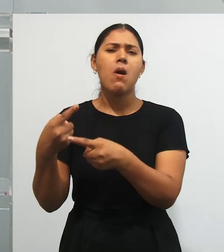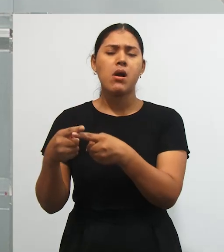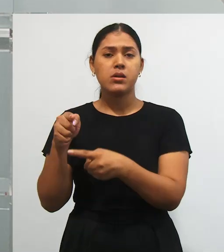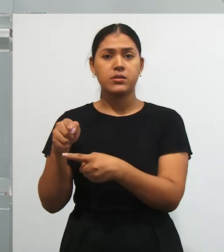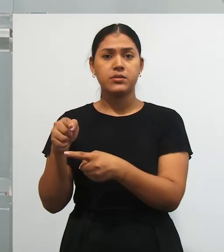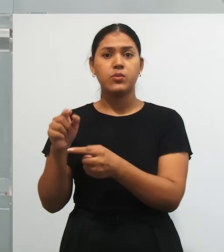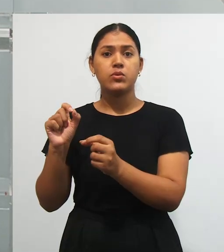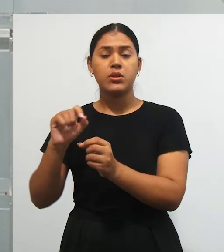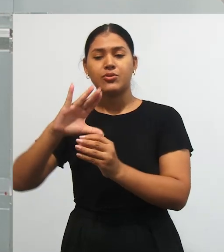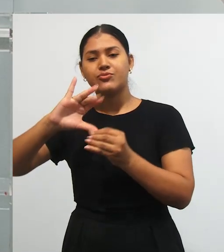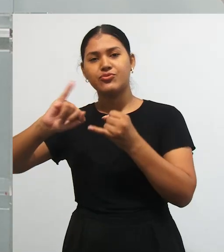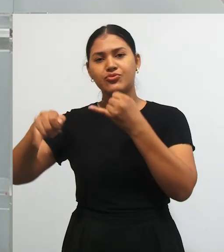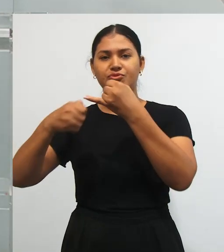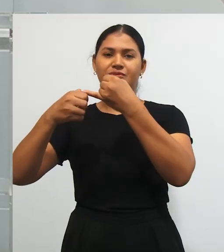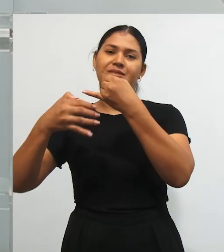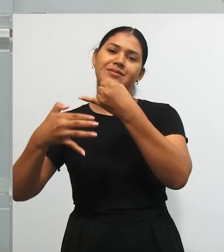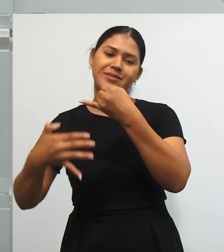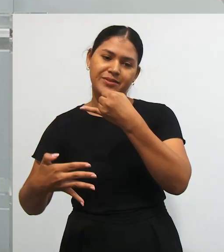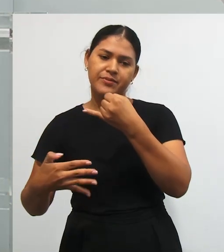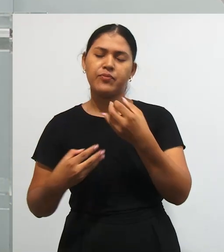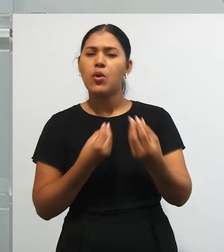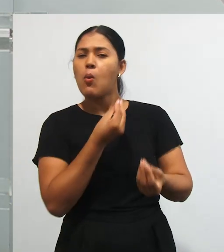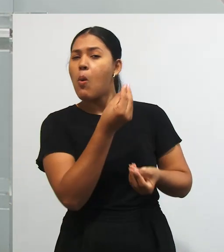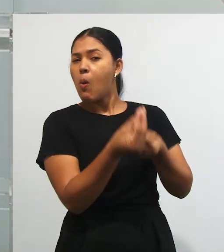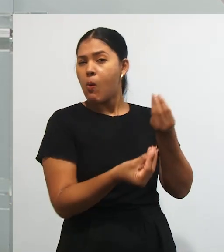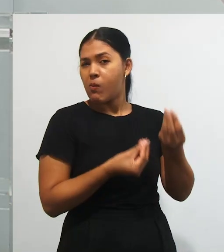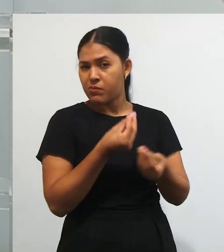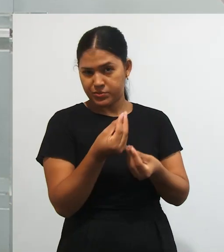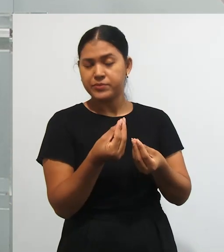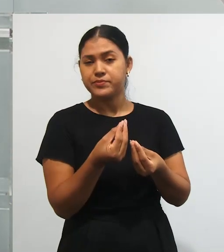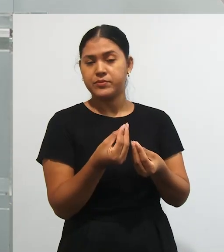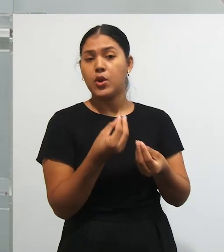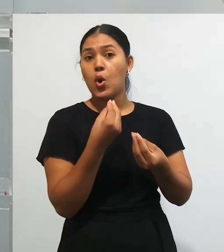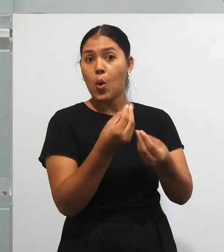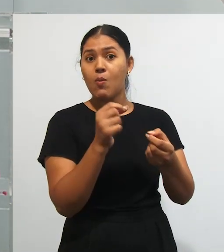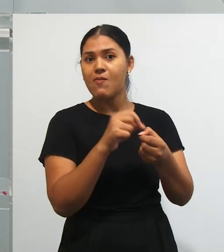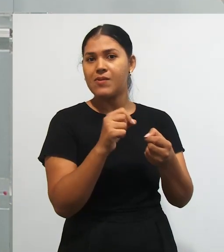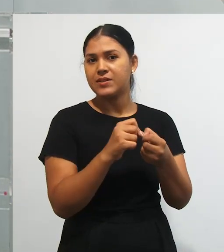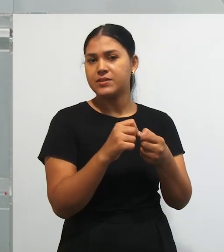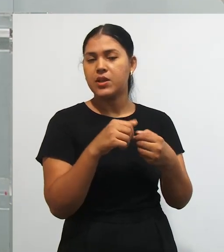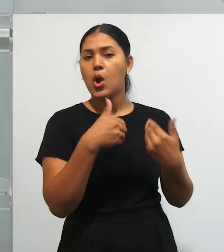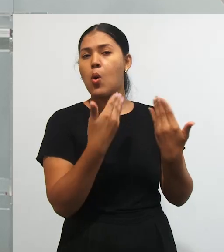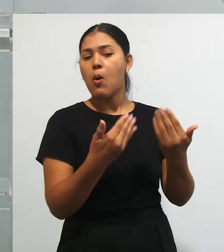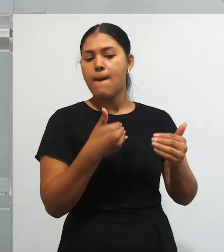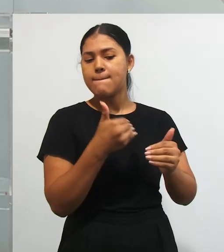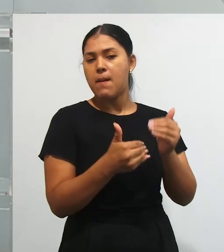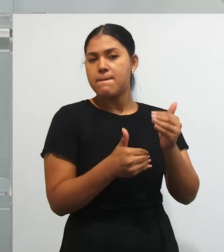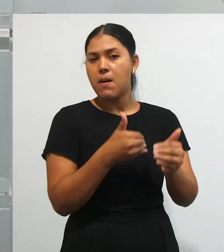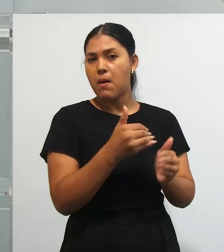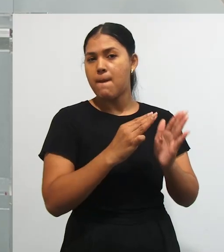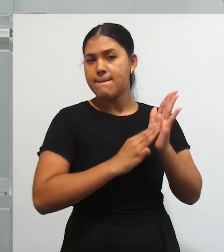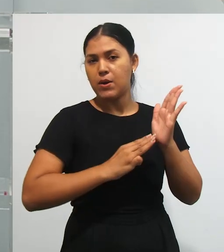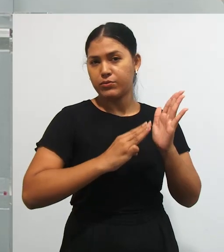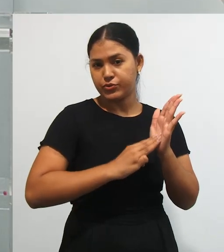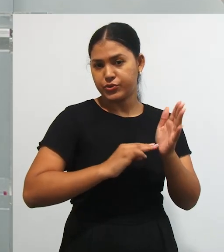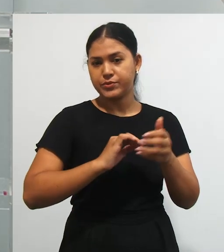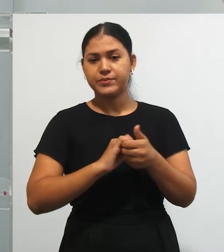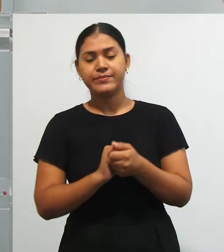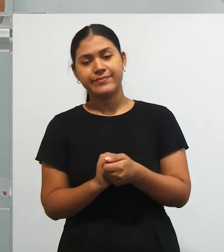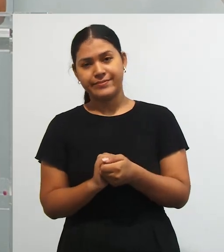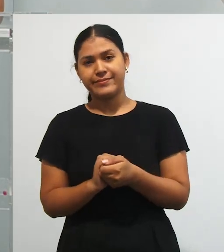a sua justificativa. E o modo, o como, é o modo de fazer, é o processo metodológico,